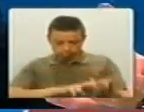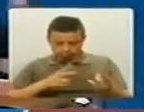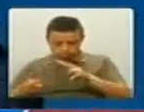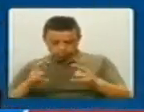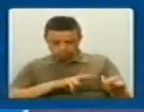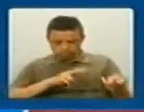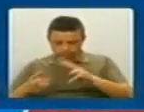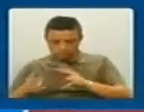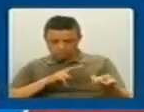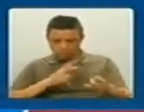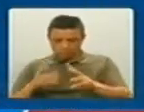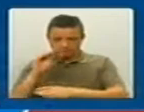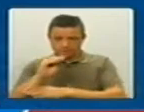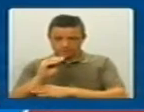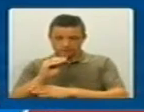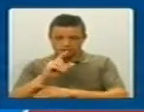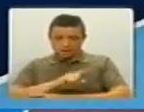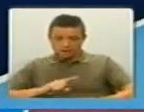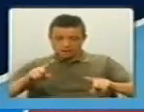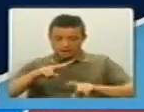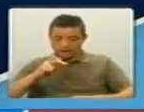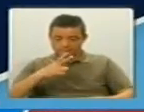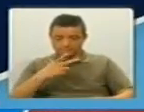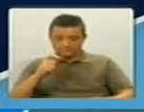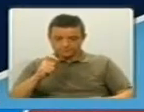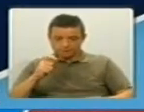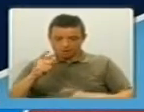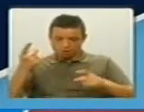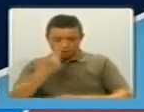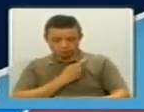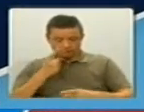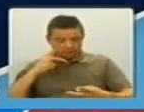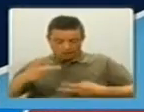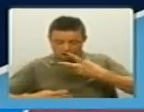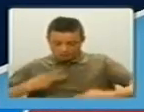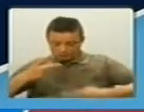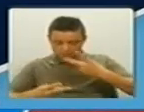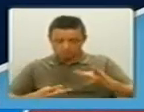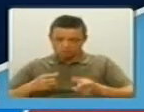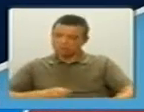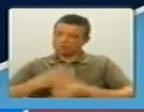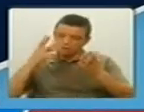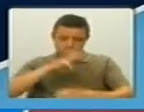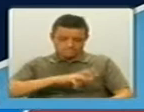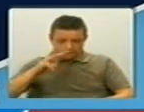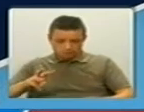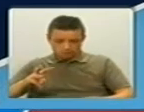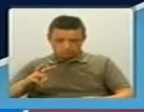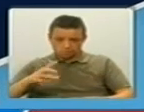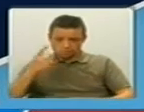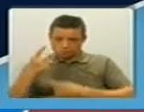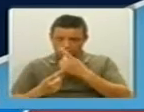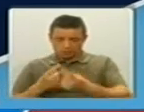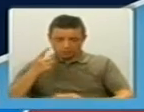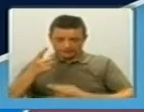cada segundo, precisamente, uma nave espacial é obrigada a analisar variáveis, dezenas, centenas, milhares de variáveis, que a qualquer